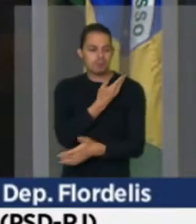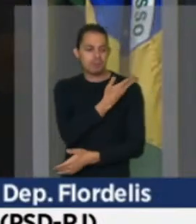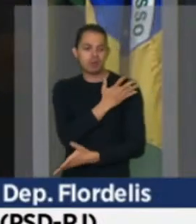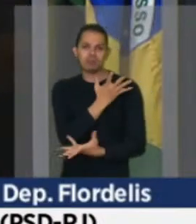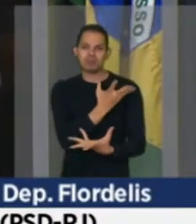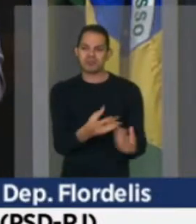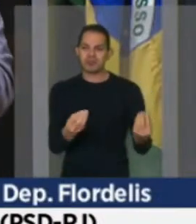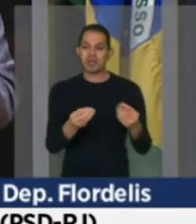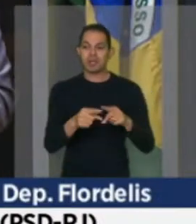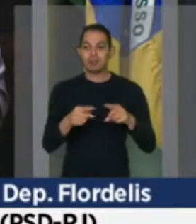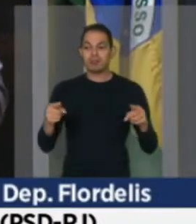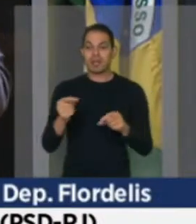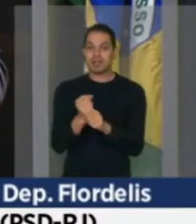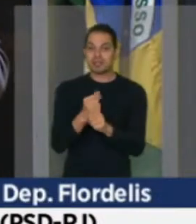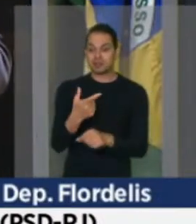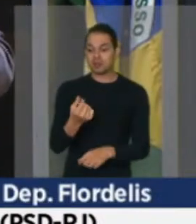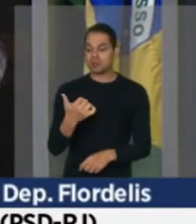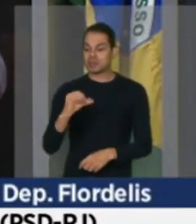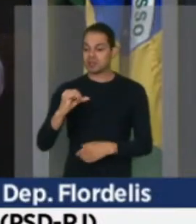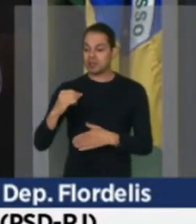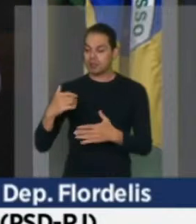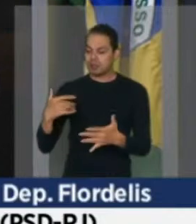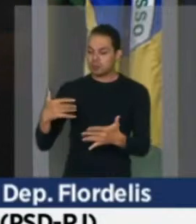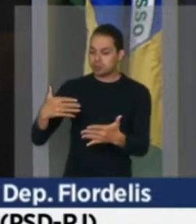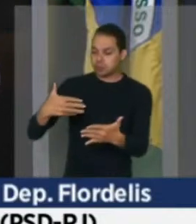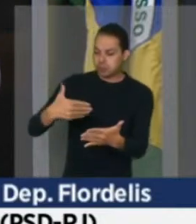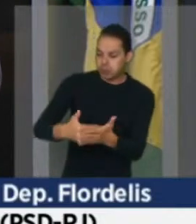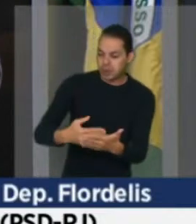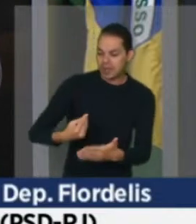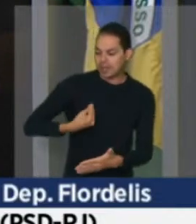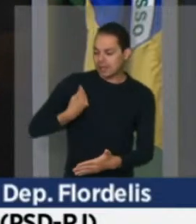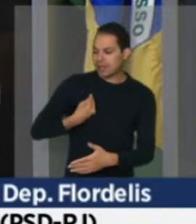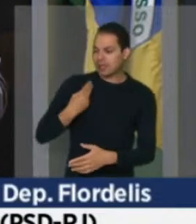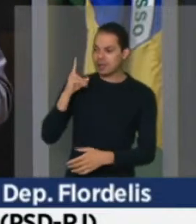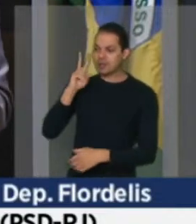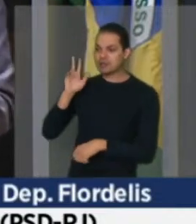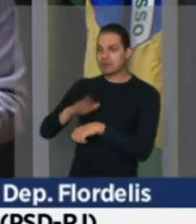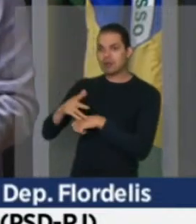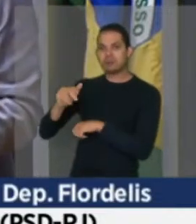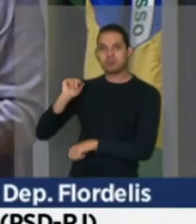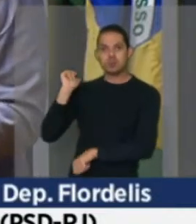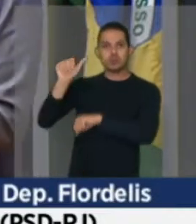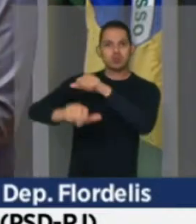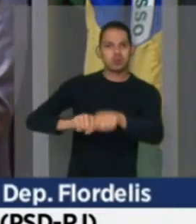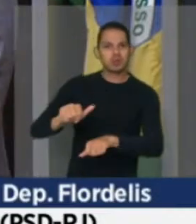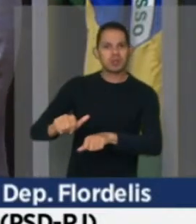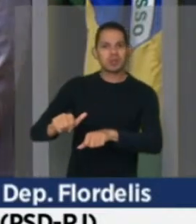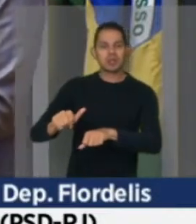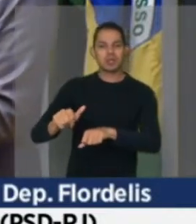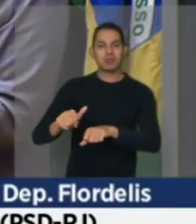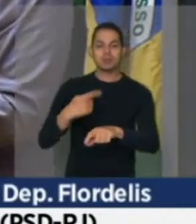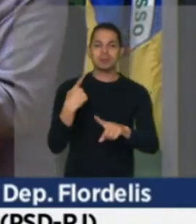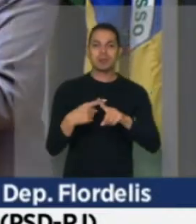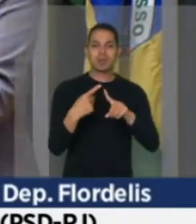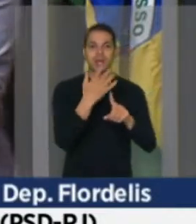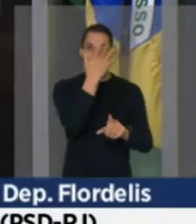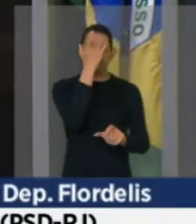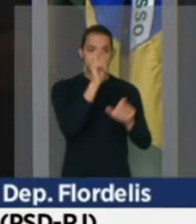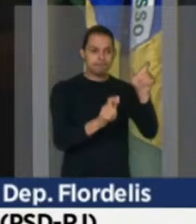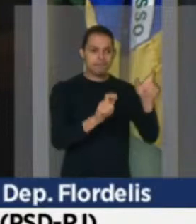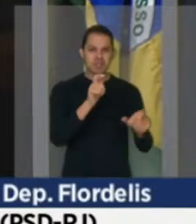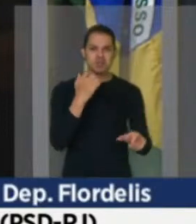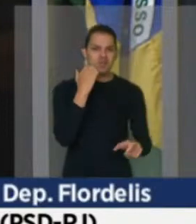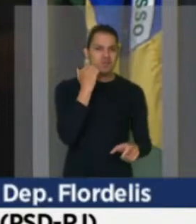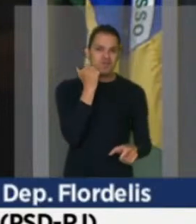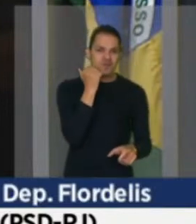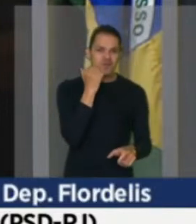Mas a partir de 2019, toda a história dela foi ressignificada por pessoas